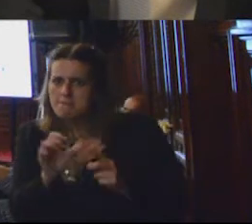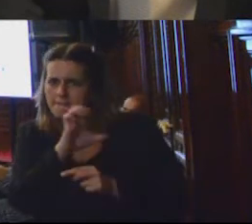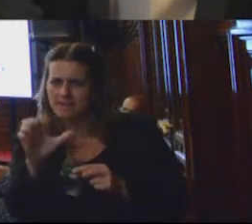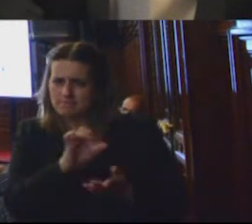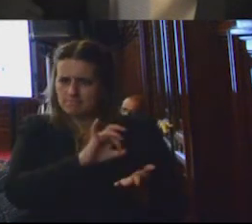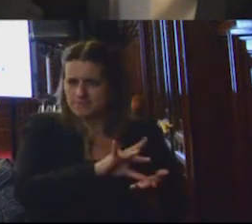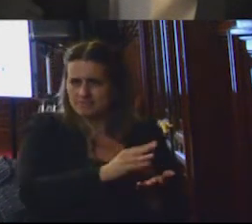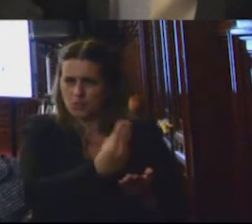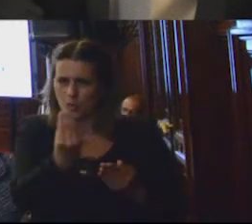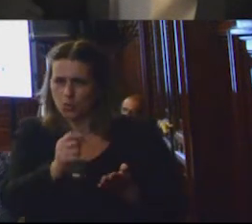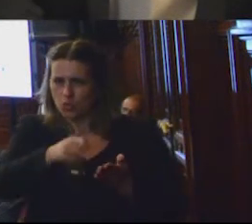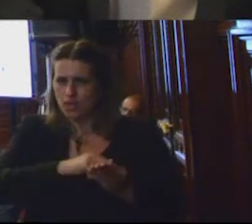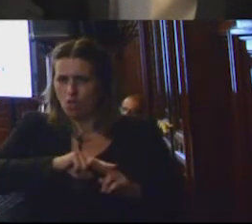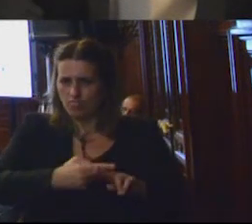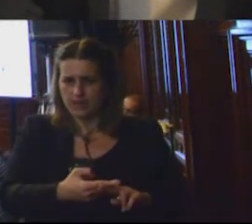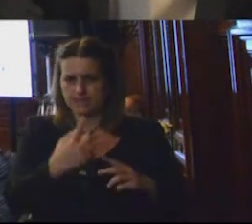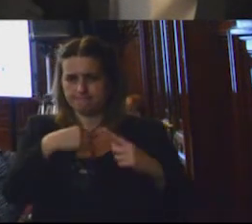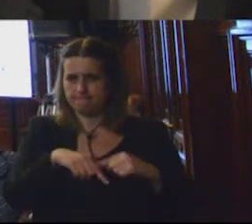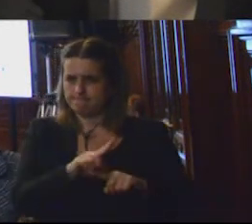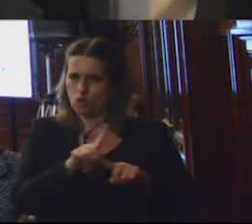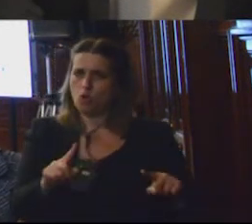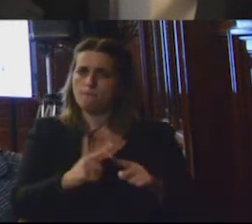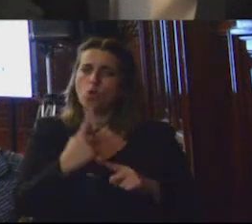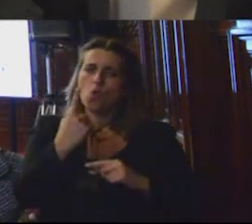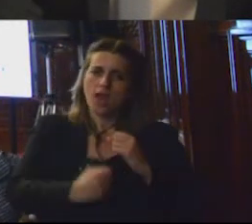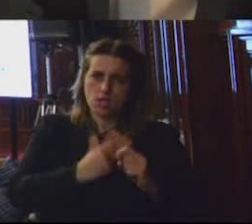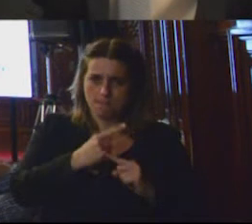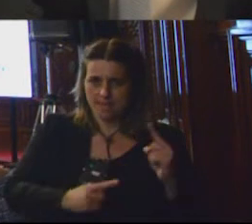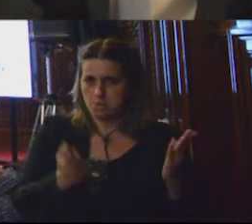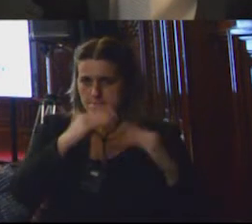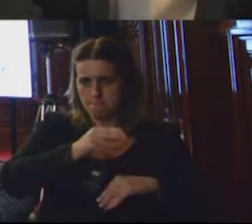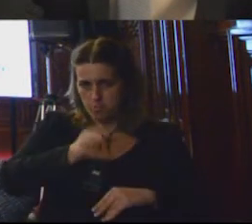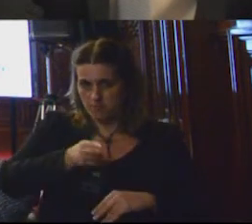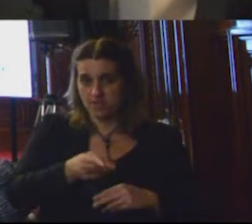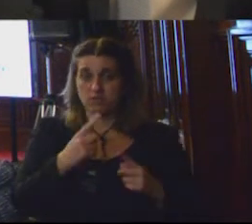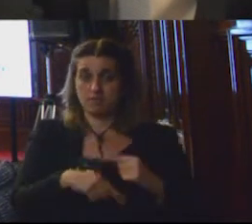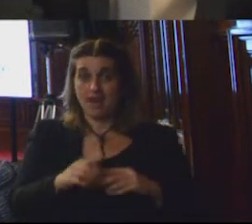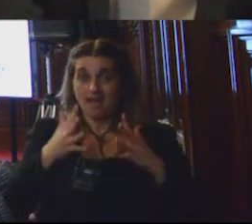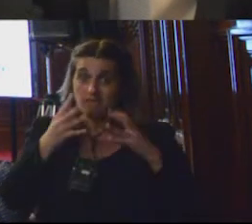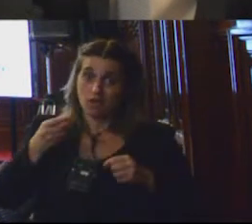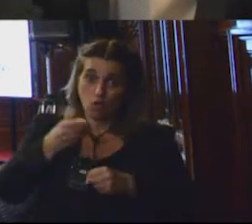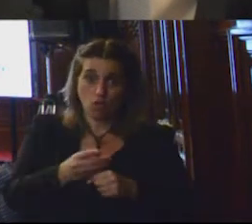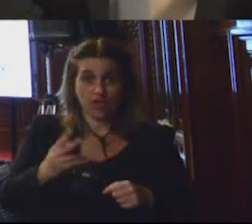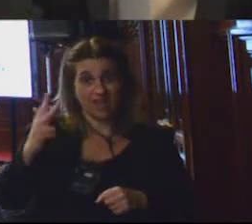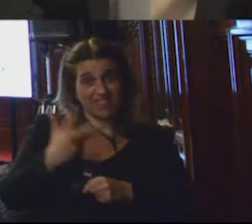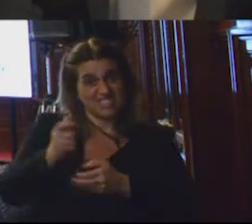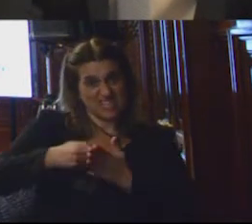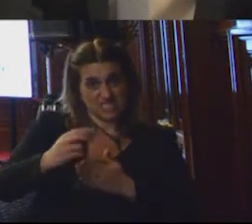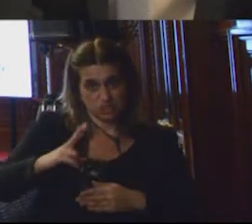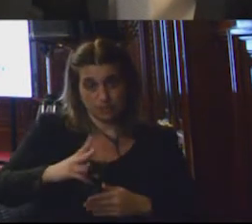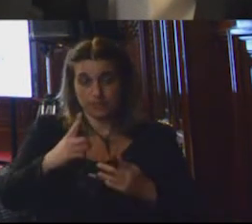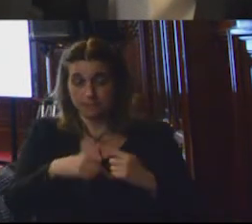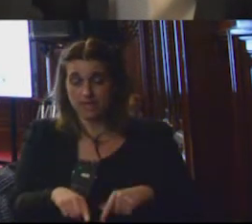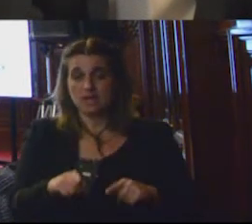serviços, contratada pela tomadora de serviços. Além disso, são garantidas aos empregados da empresa de prestação de serviços